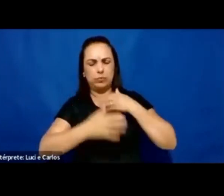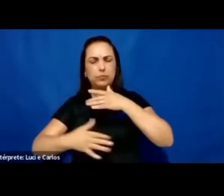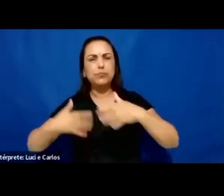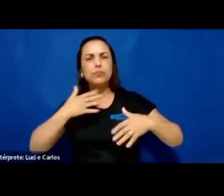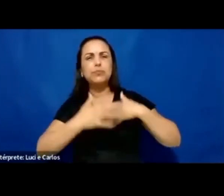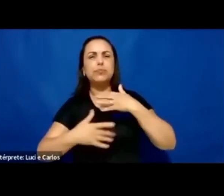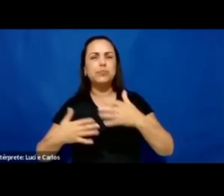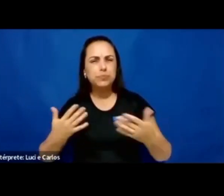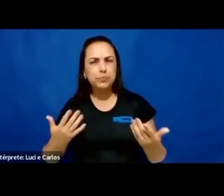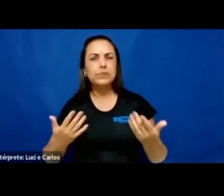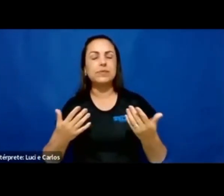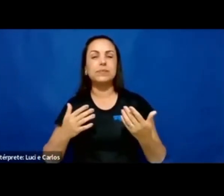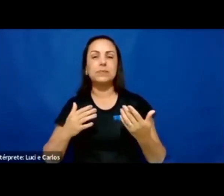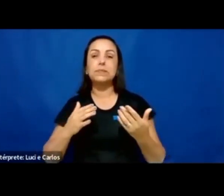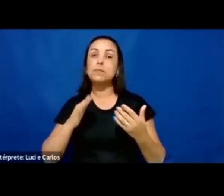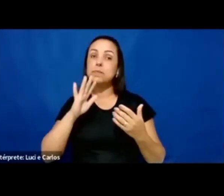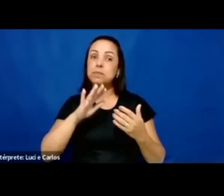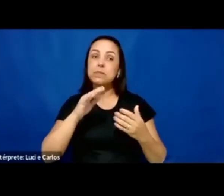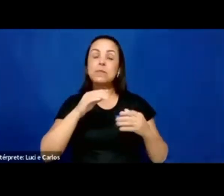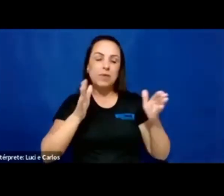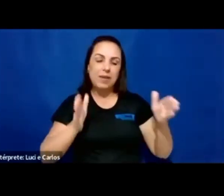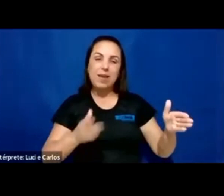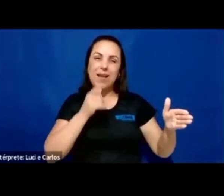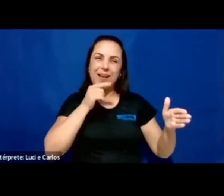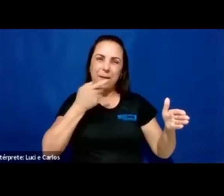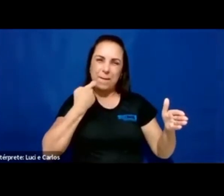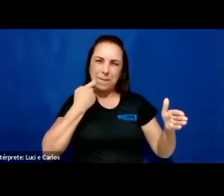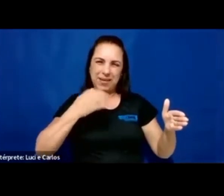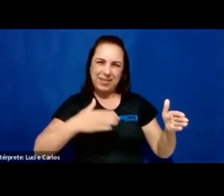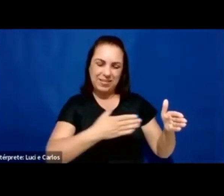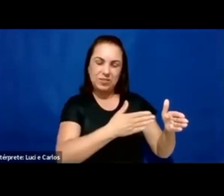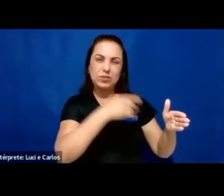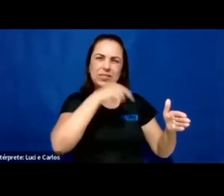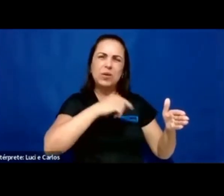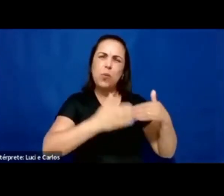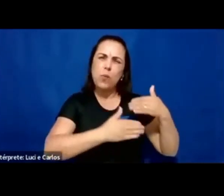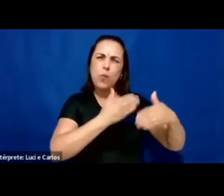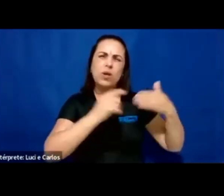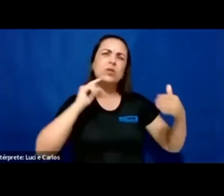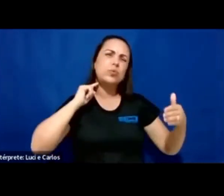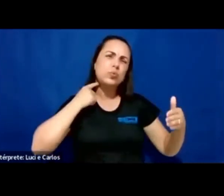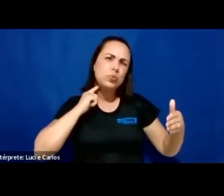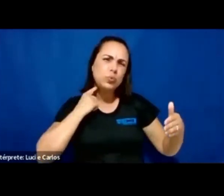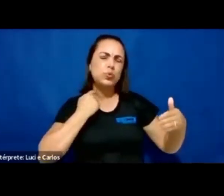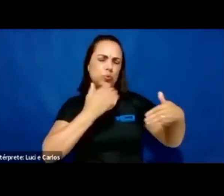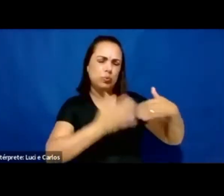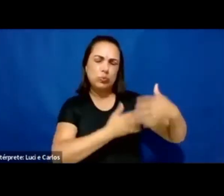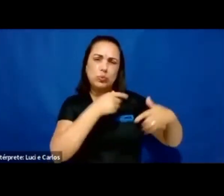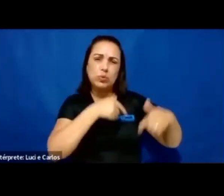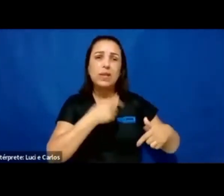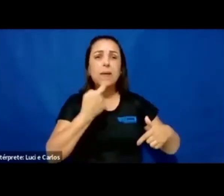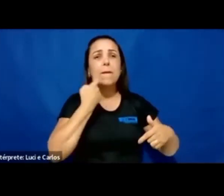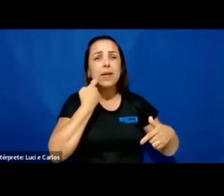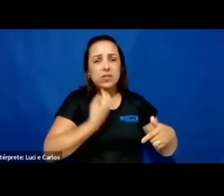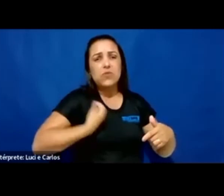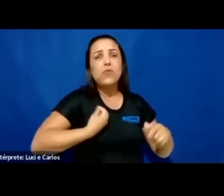enxergar. Um dos motivos é esse, o câncer. As toxinas. Às vezes você não bebe uma água tão boa e você não